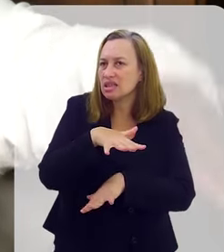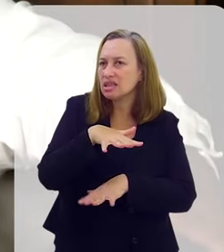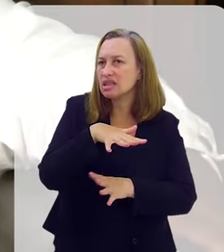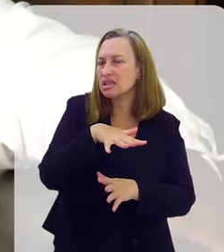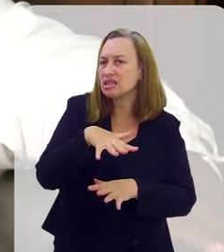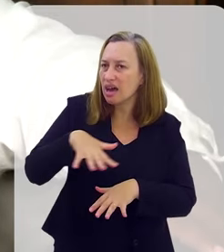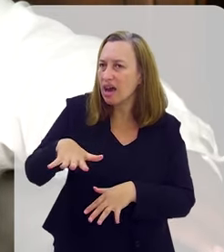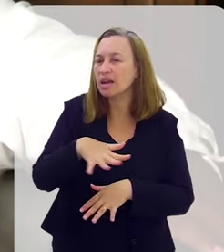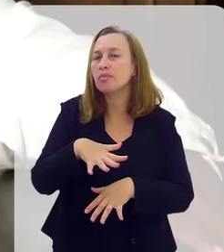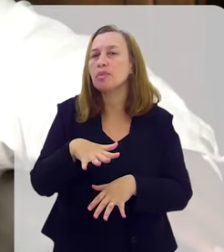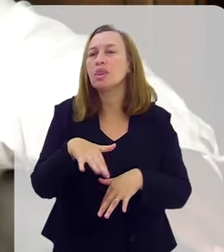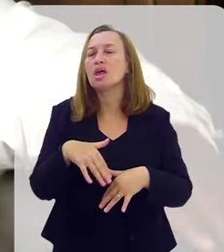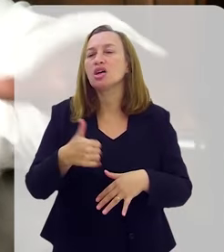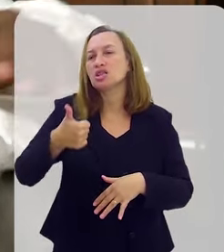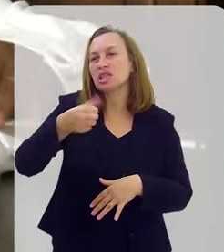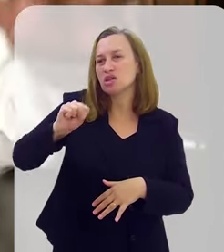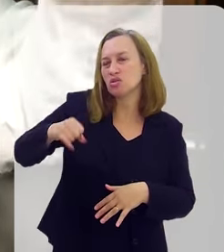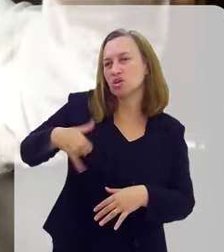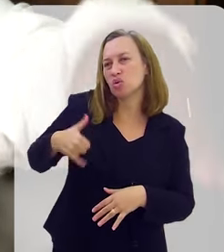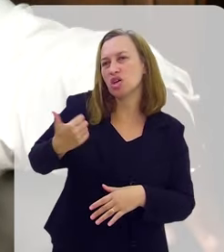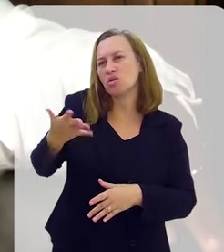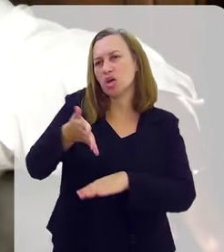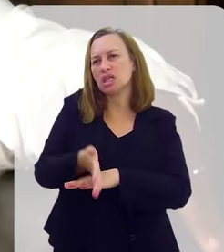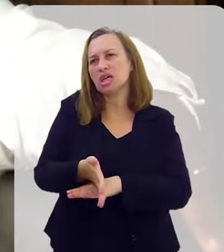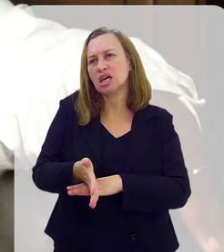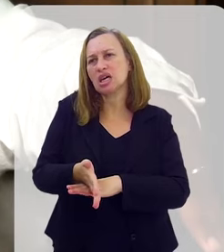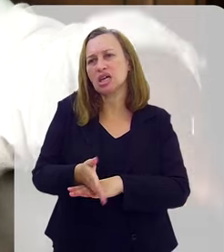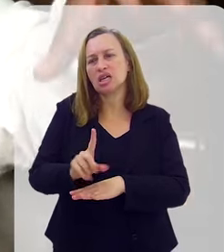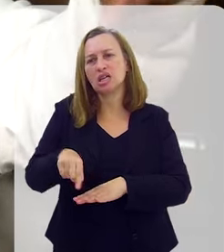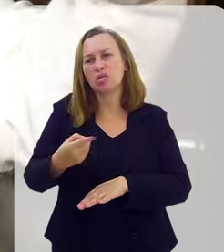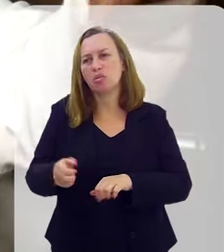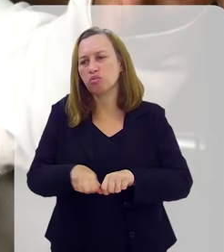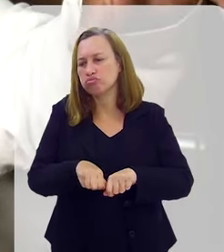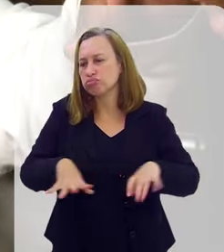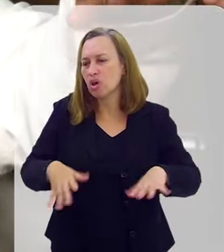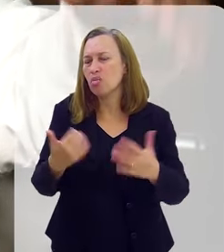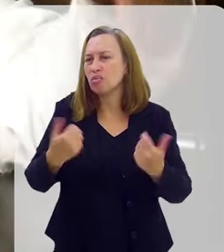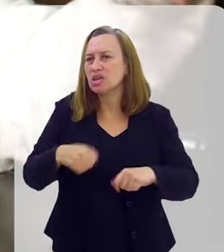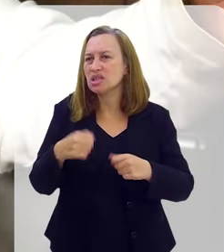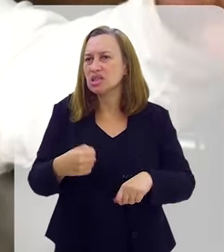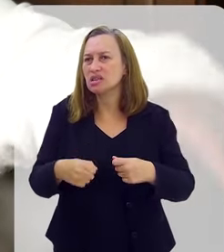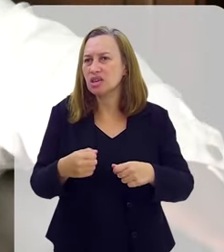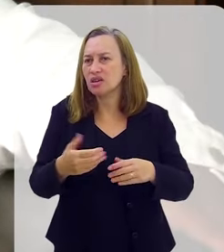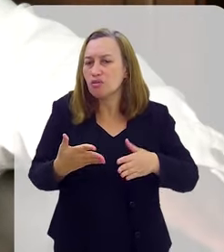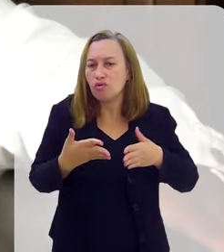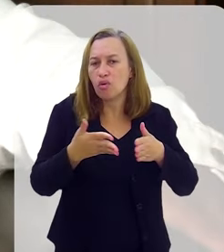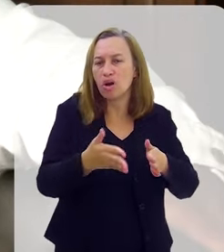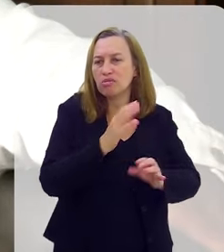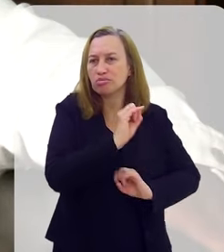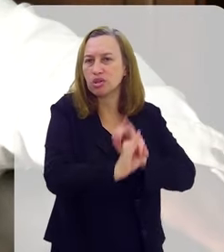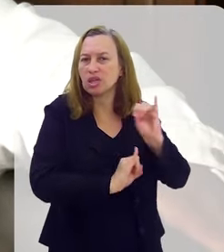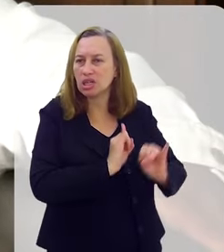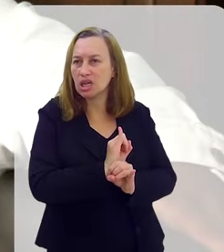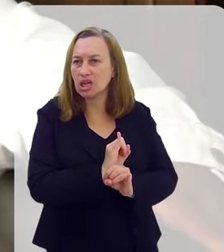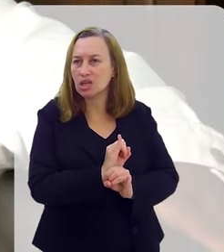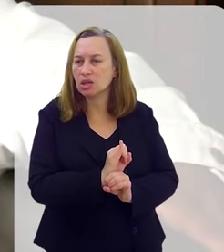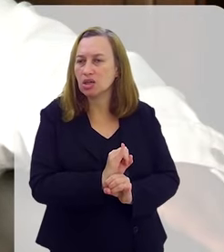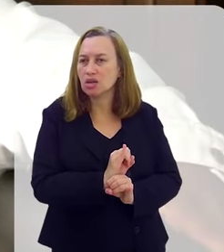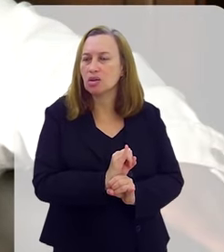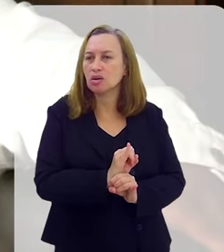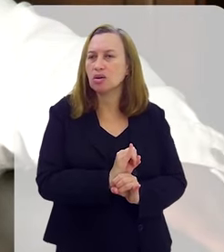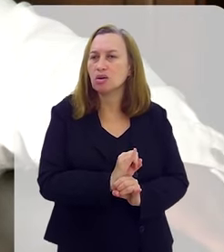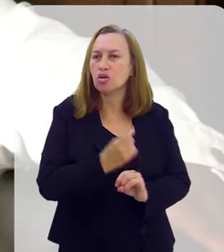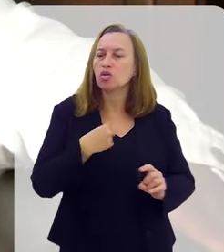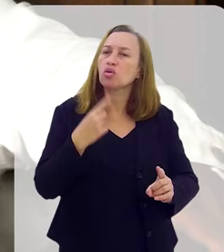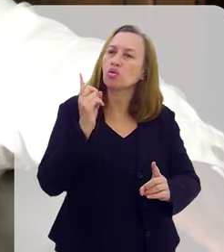ingressar nesse meio. E aí, aos 18 anos, eu ingressei. E quando chegou a pandemia, eu precisei para a internet. E aí